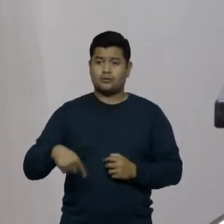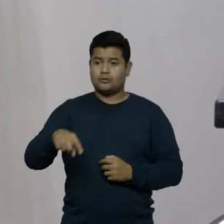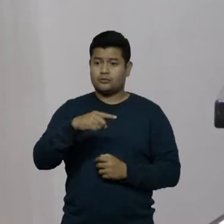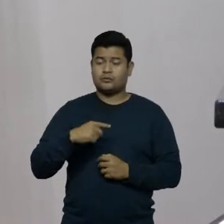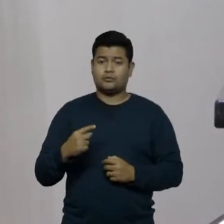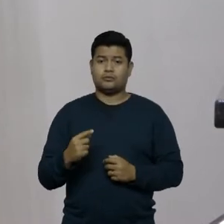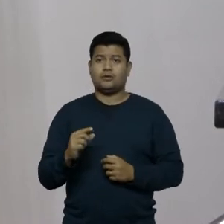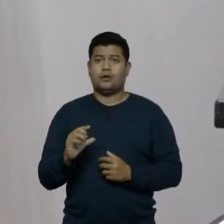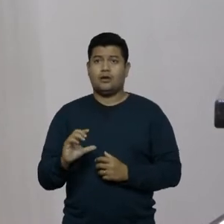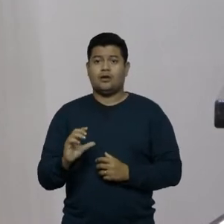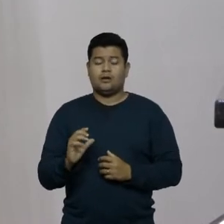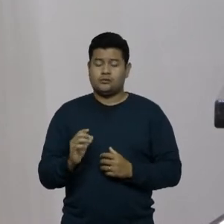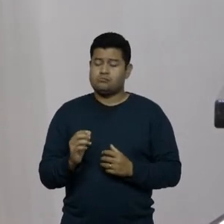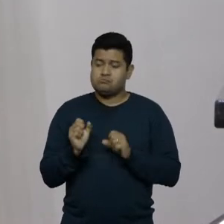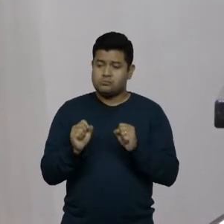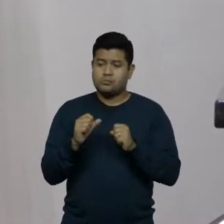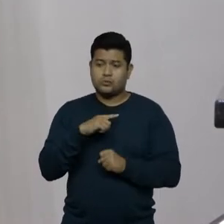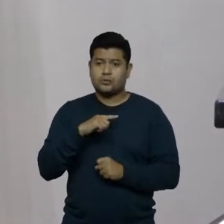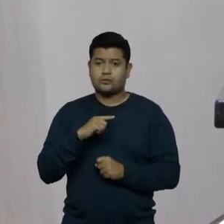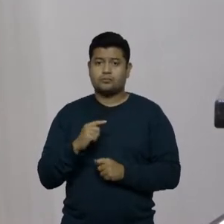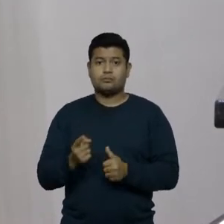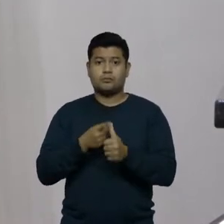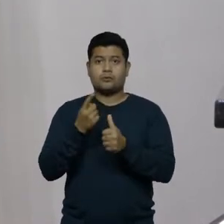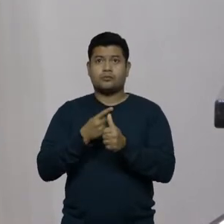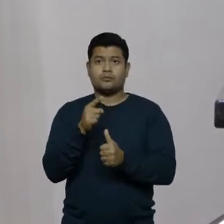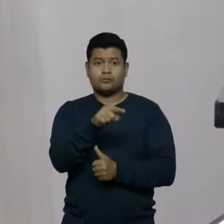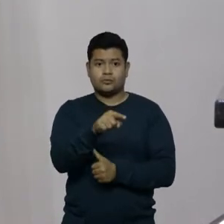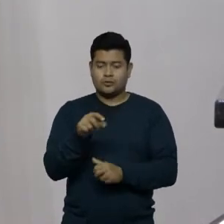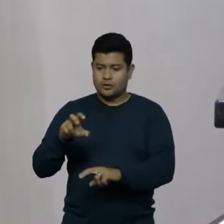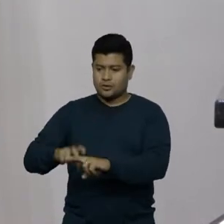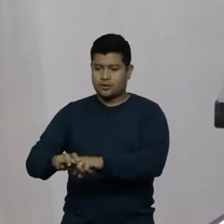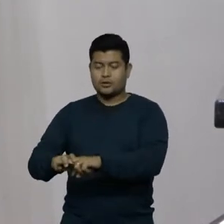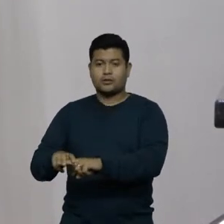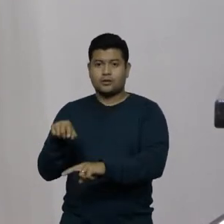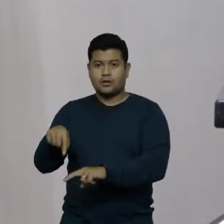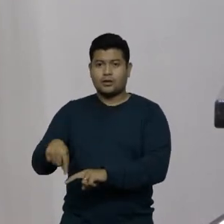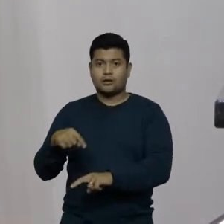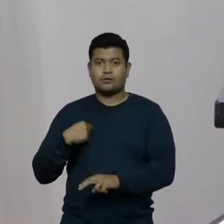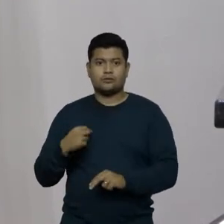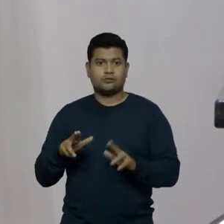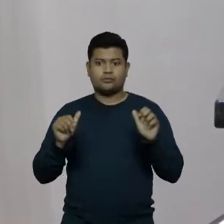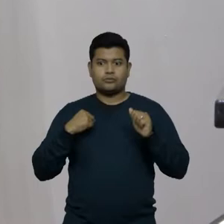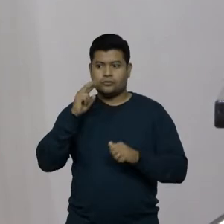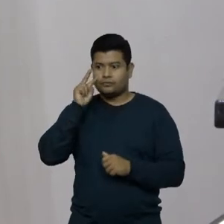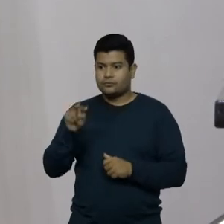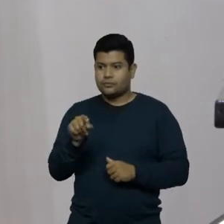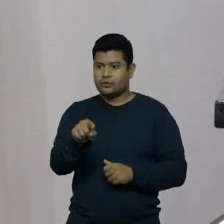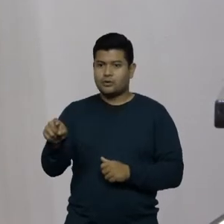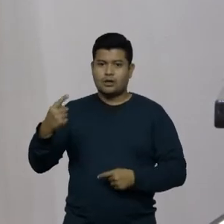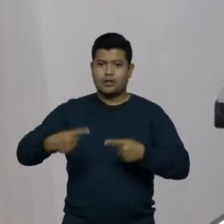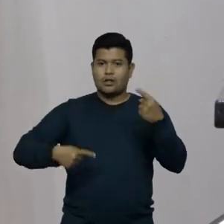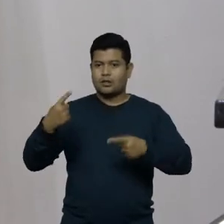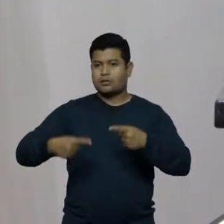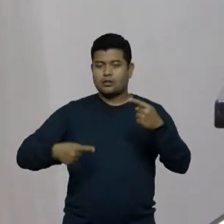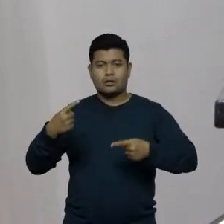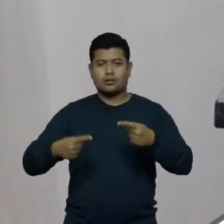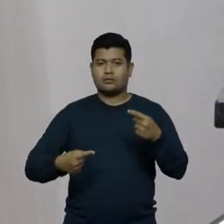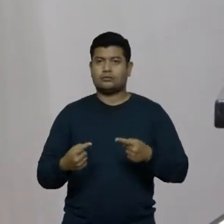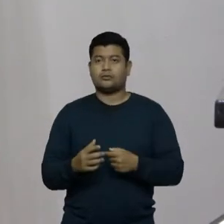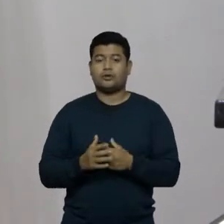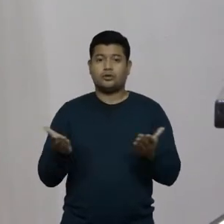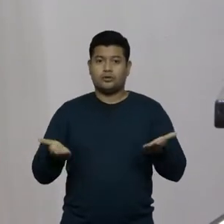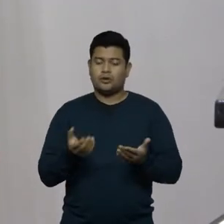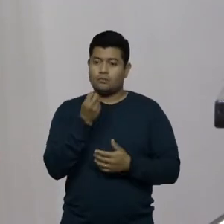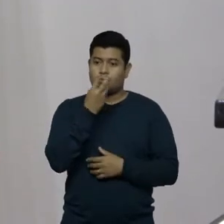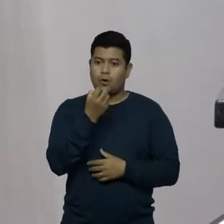um bom efeito primeiro efeito foi que o senhor está aqui embaixo Raramente eu lhe vejo aqui embaixo debatendo curtindo então já que